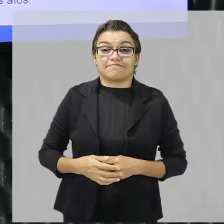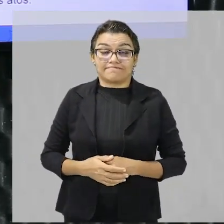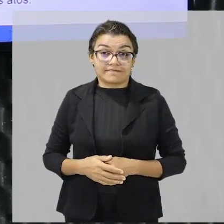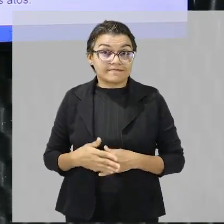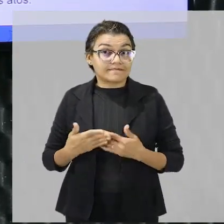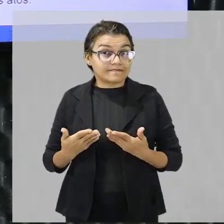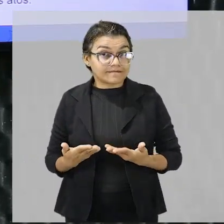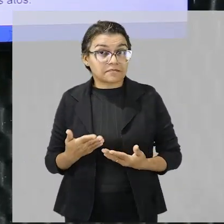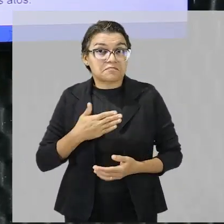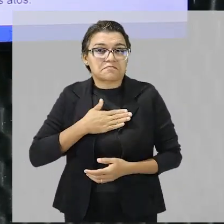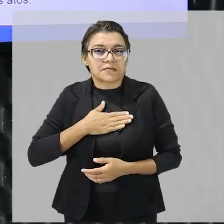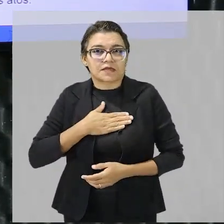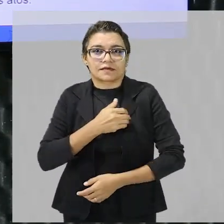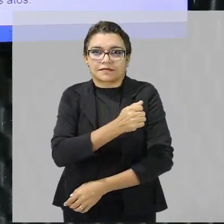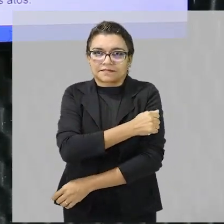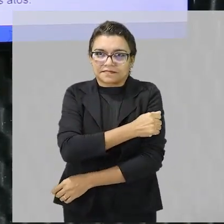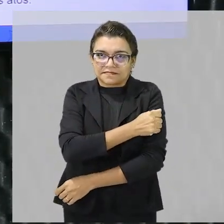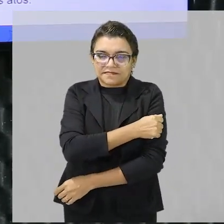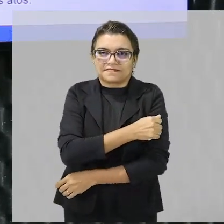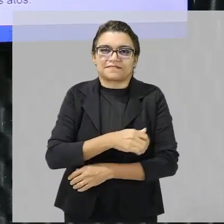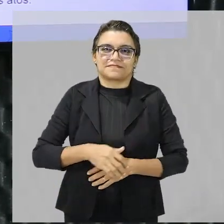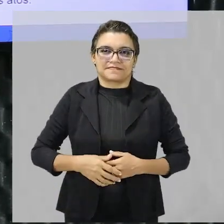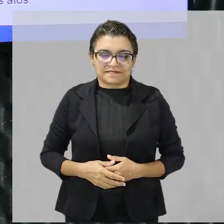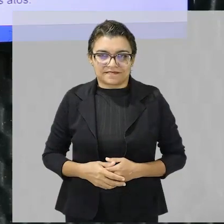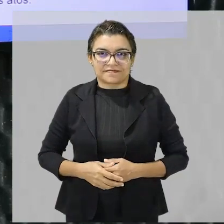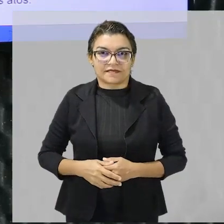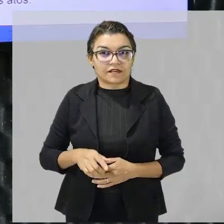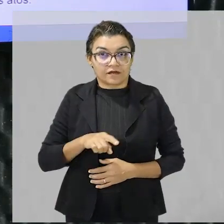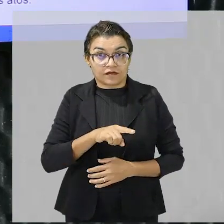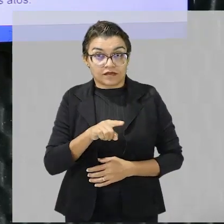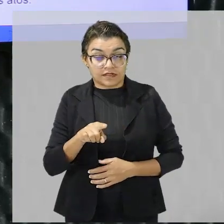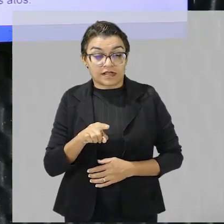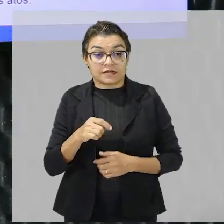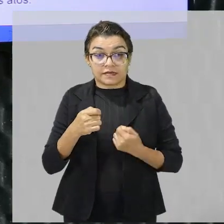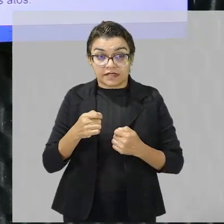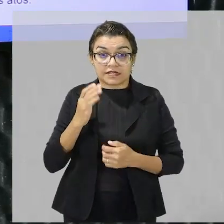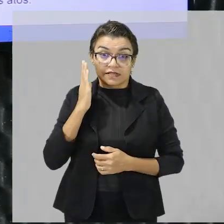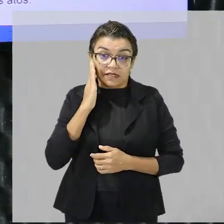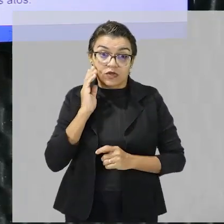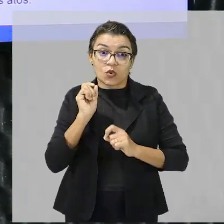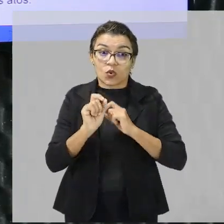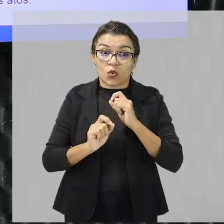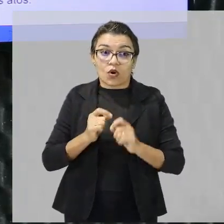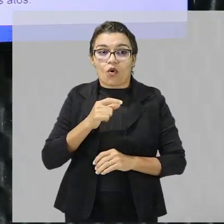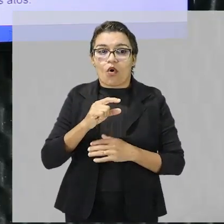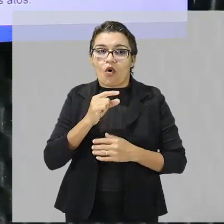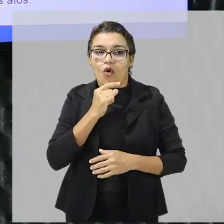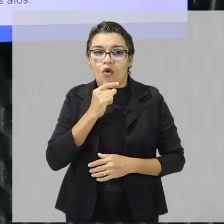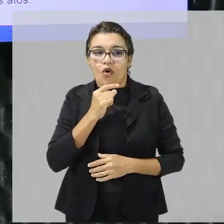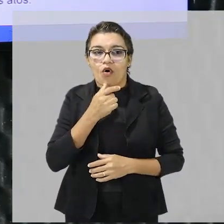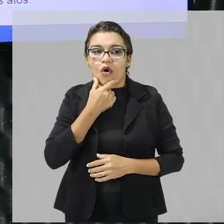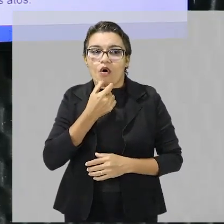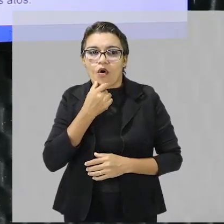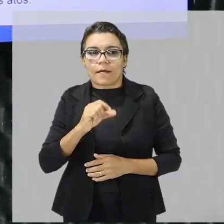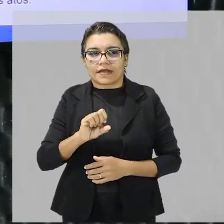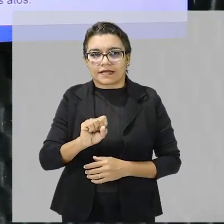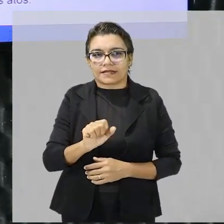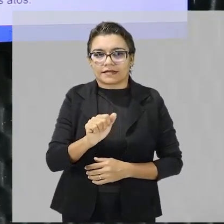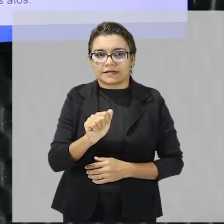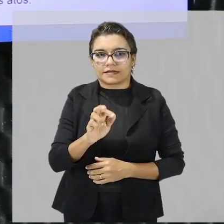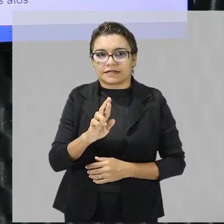meus amados, meus senhores e minhas senhoras, Sartre, quando traz o ser humano enquanto